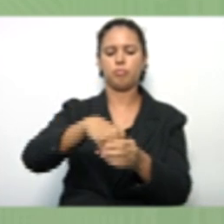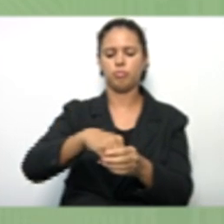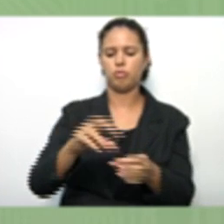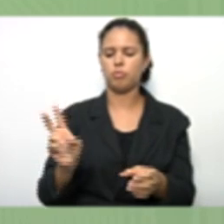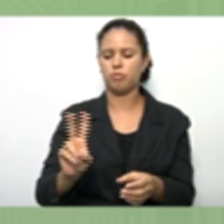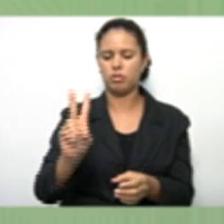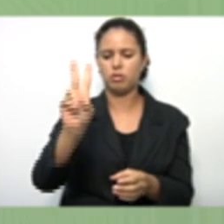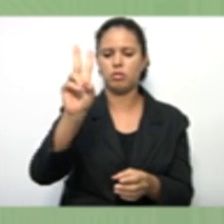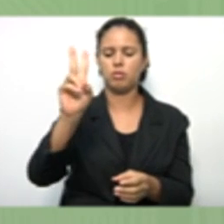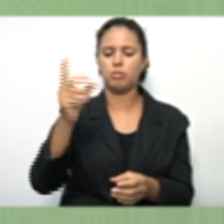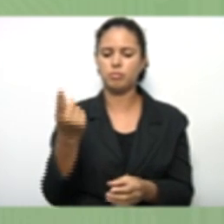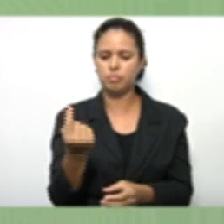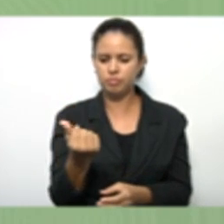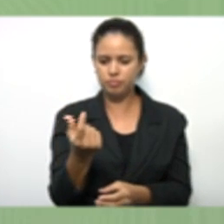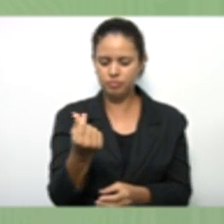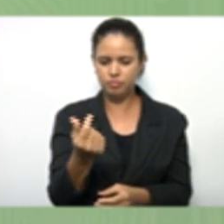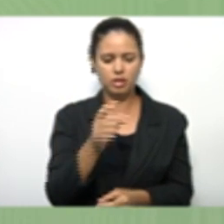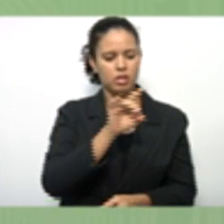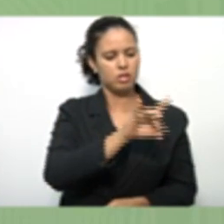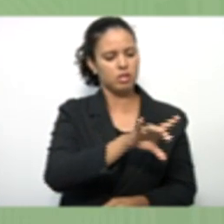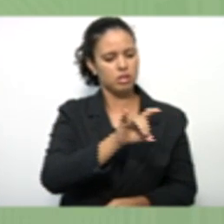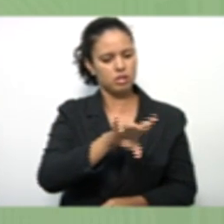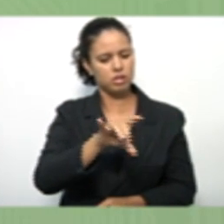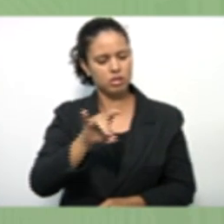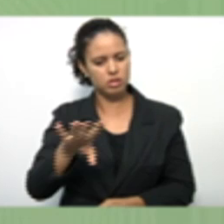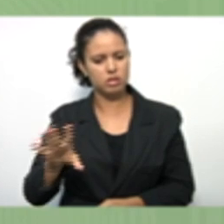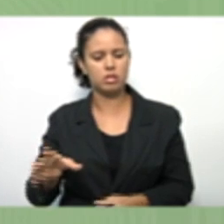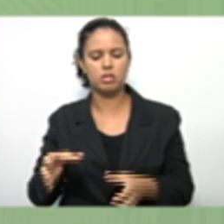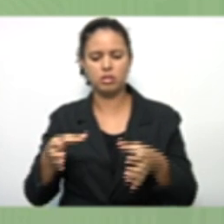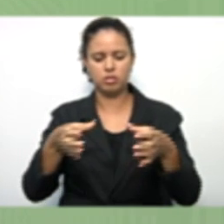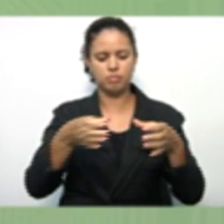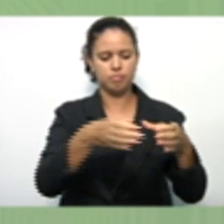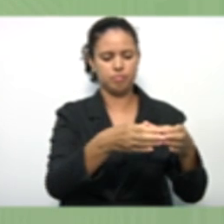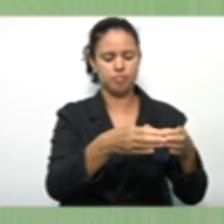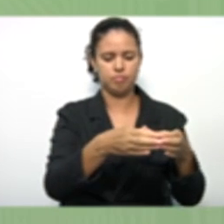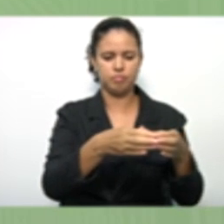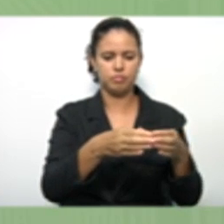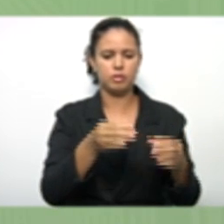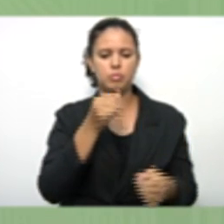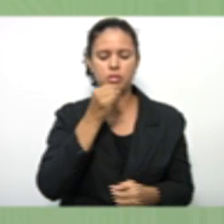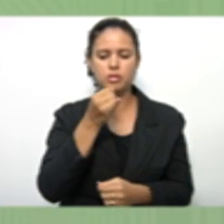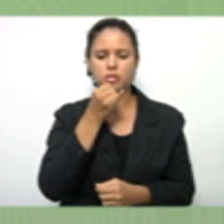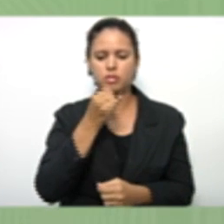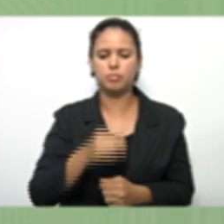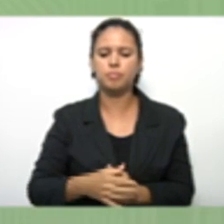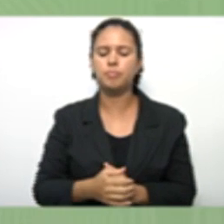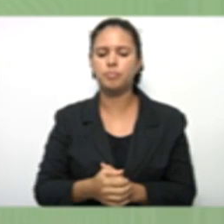cada elemento do patrimônio, com o intuito